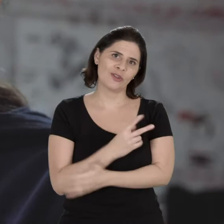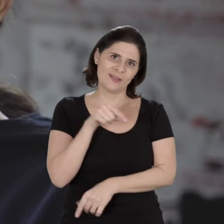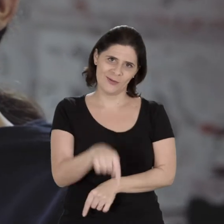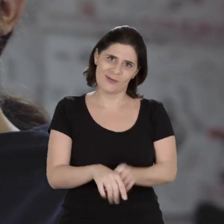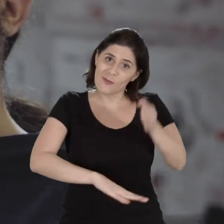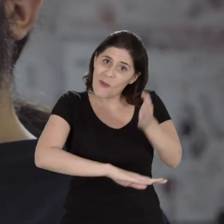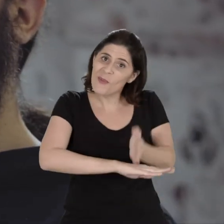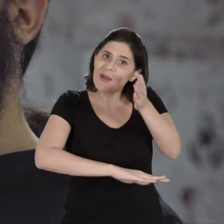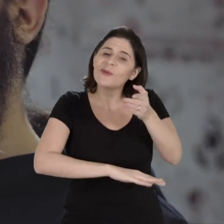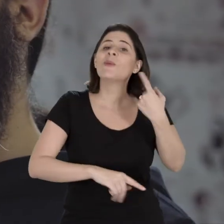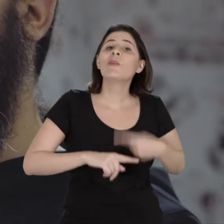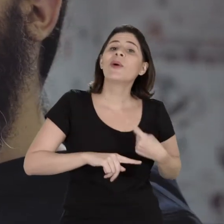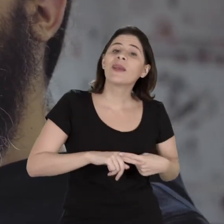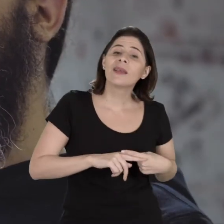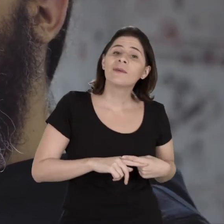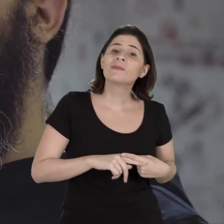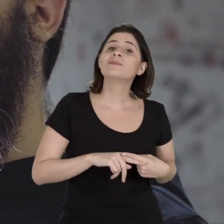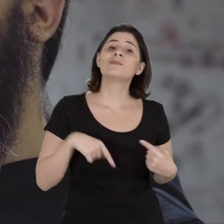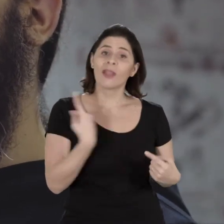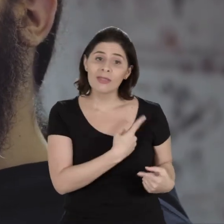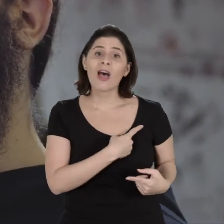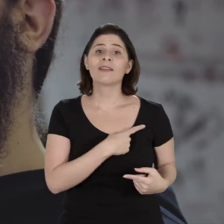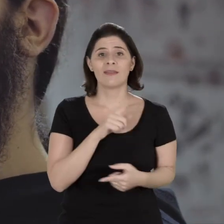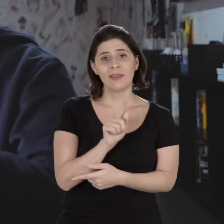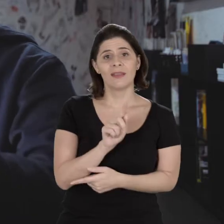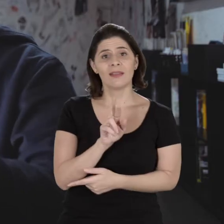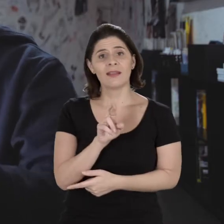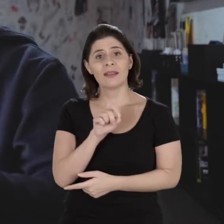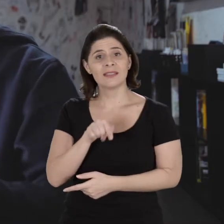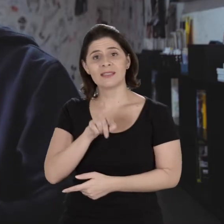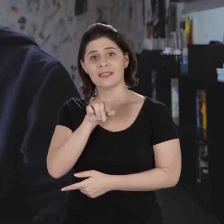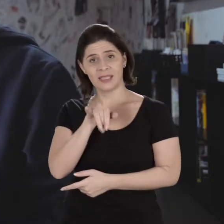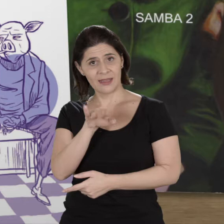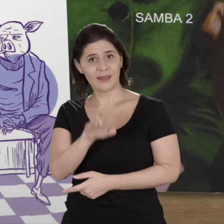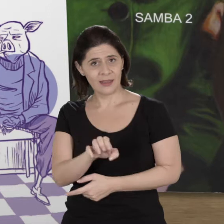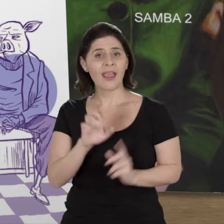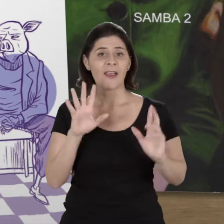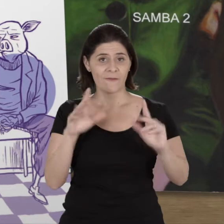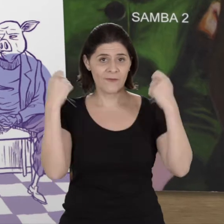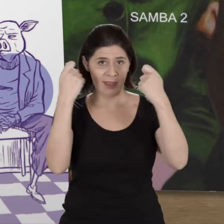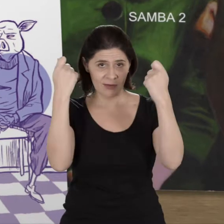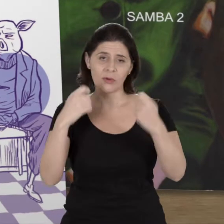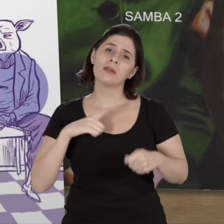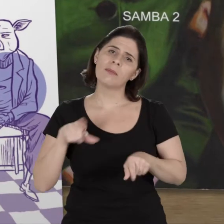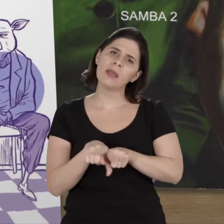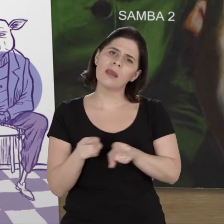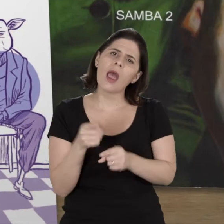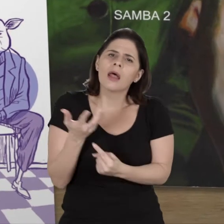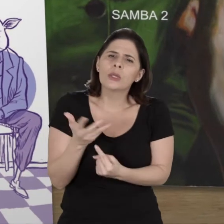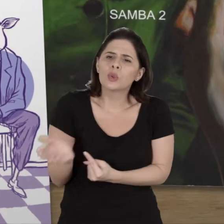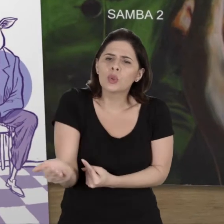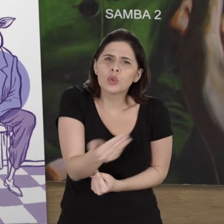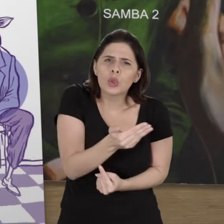que aconteceu naquele momento, assim, porque a gente veio com o Grazini Fest. Tinha uma movimentação de